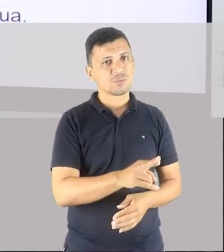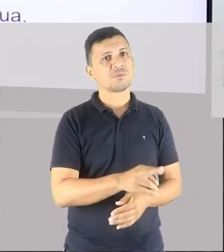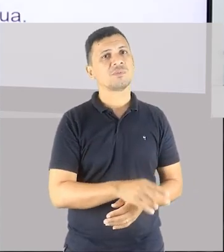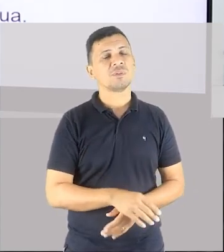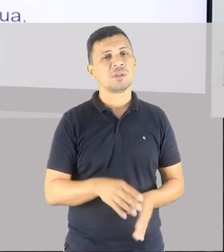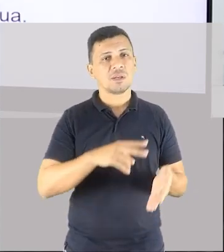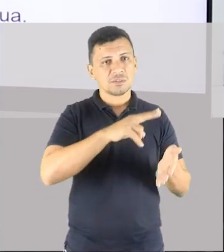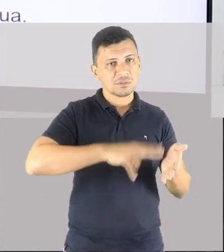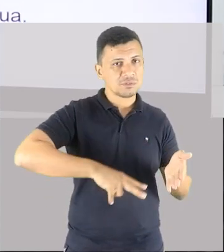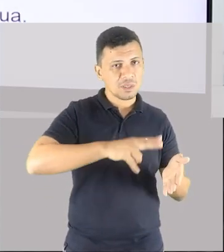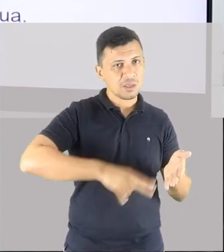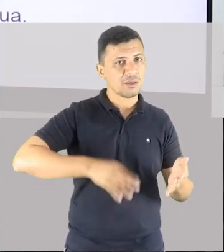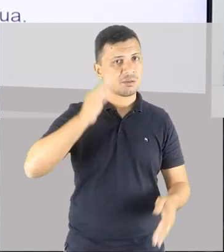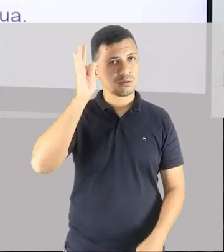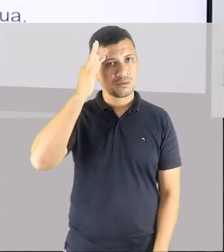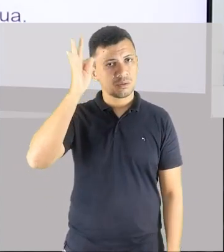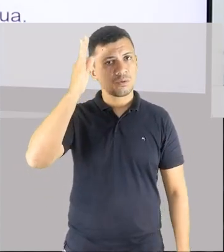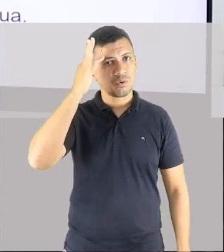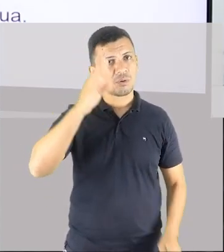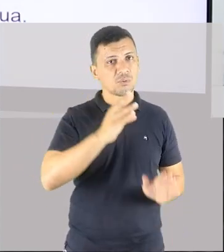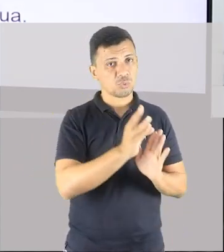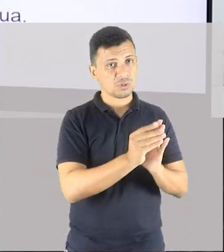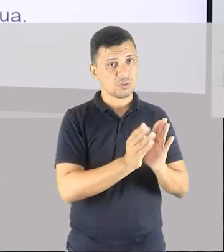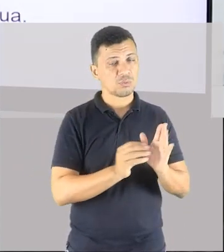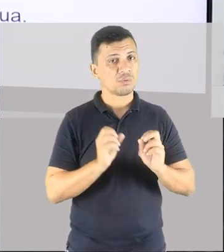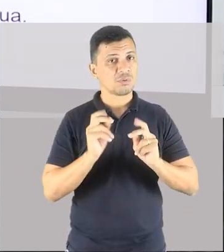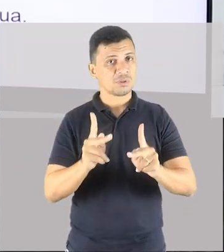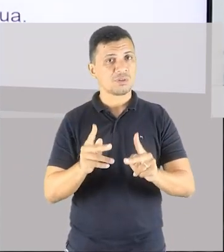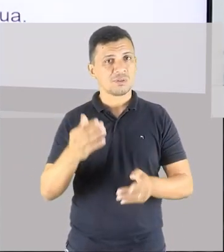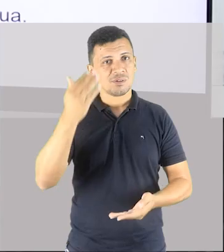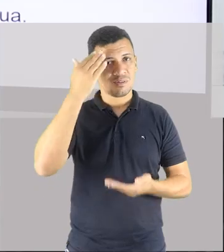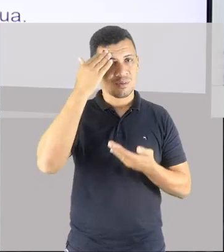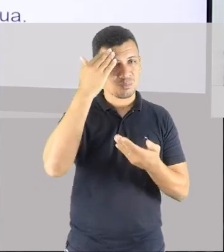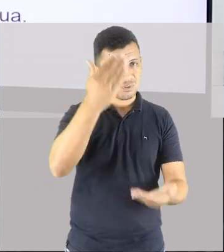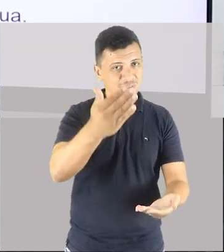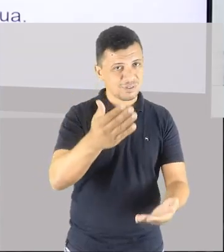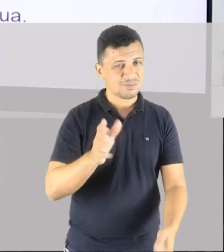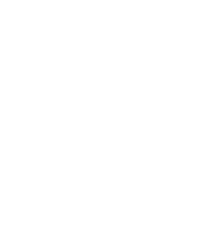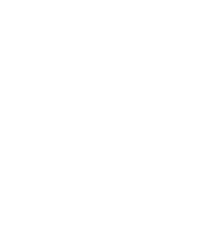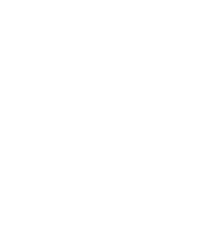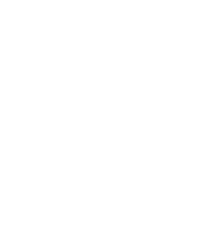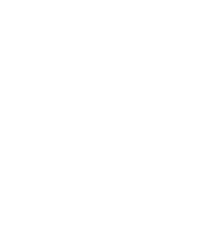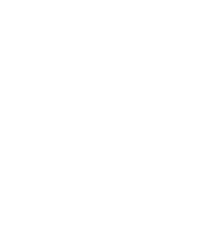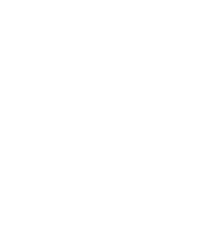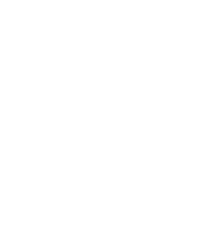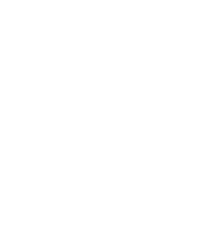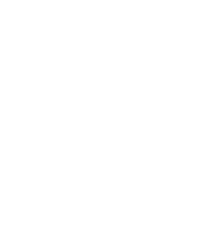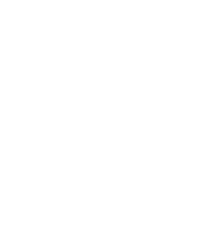deixe de ler a parte teórica no conteúdo, tá bom? Muito obrigado, até a próxima, tchau, tchau.